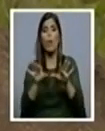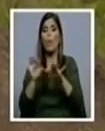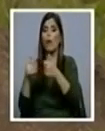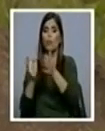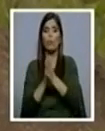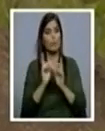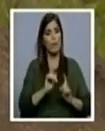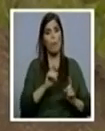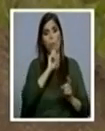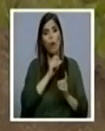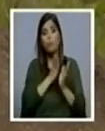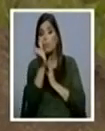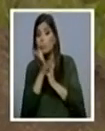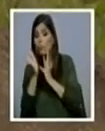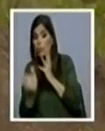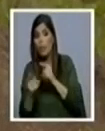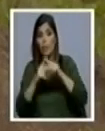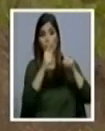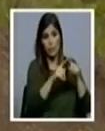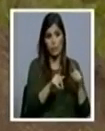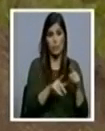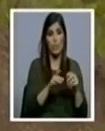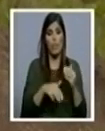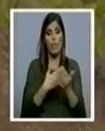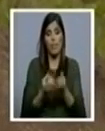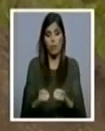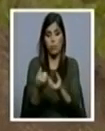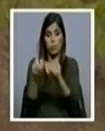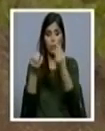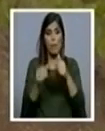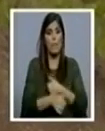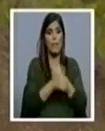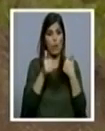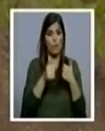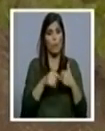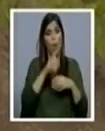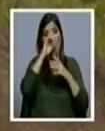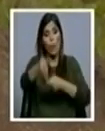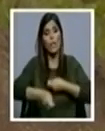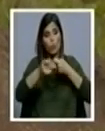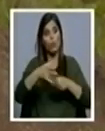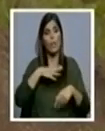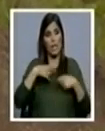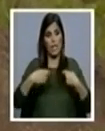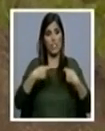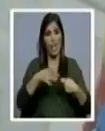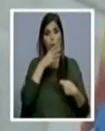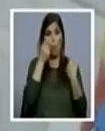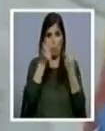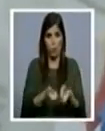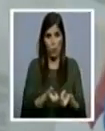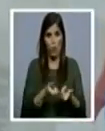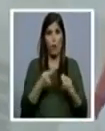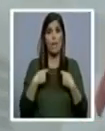calhar compostos diferentes, por razões diferentes, otimizam as produtividades. E de certeza que o agricultor quer gastar pouca água, quer